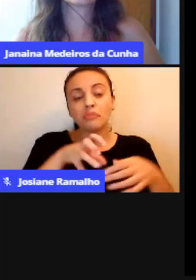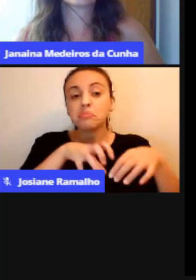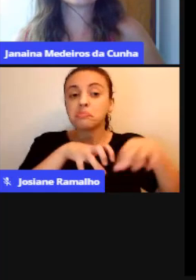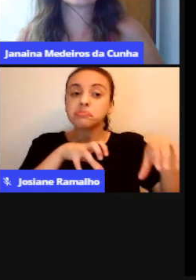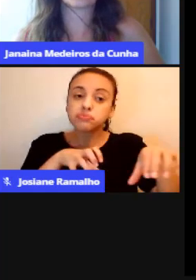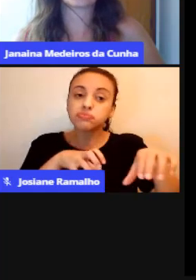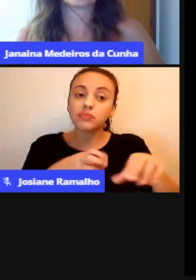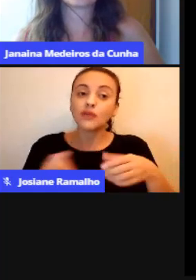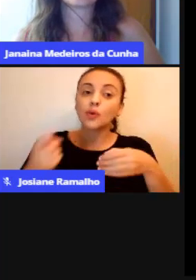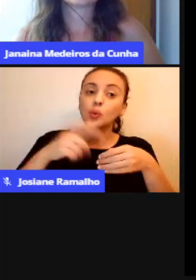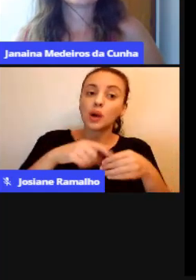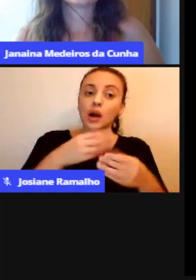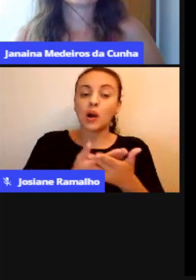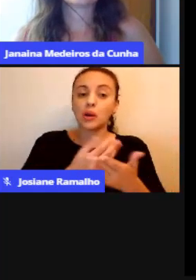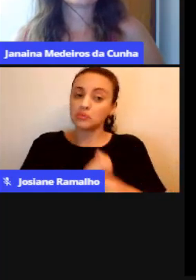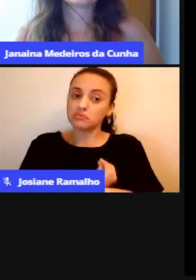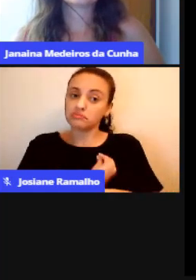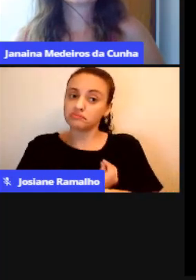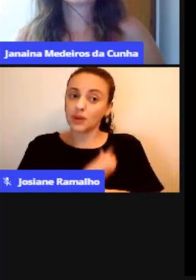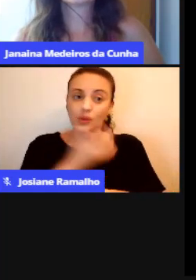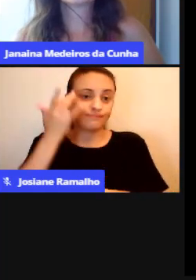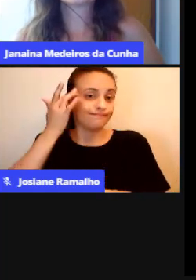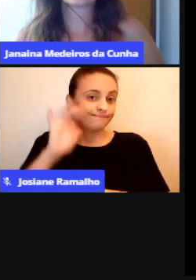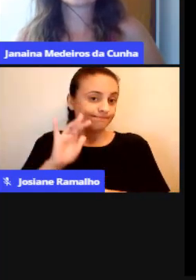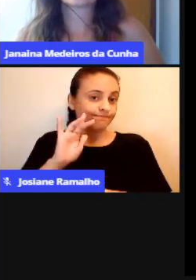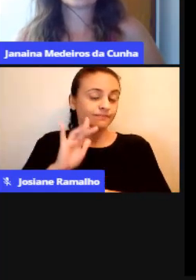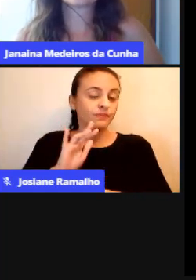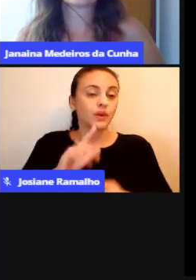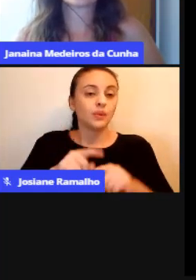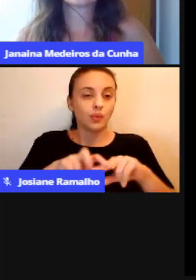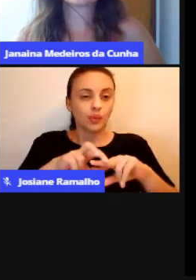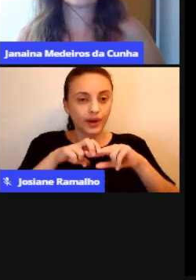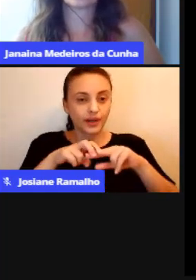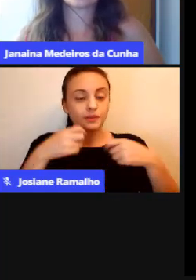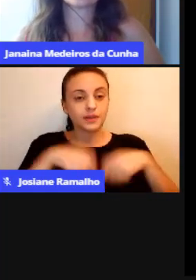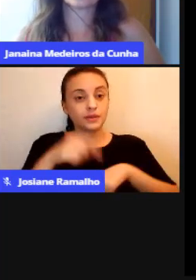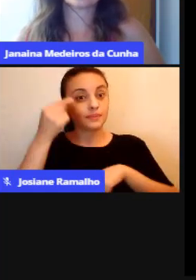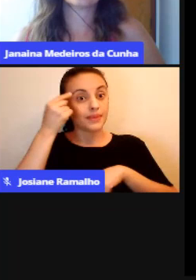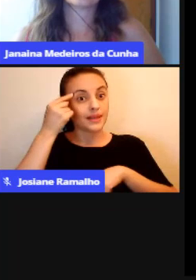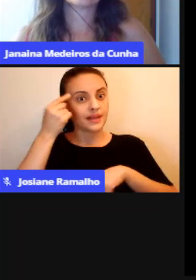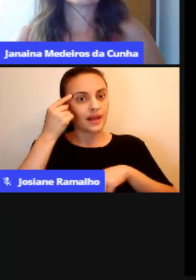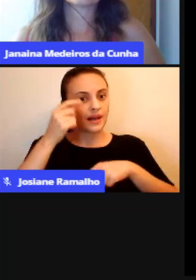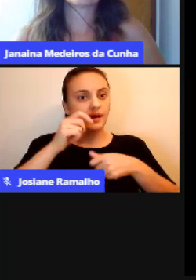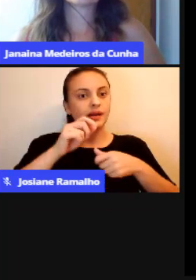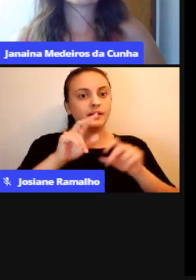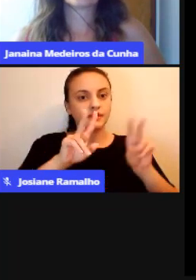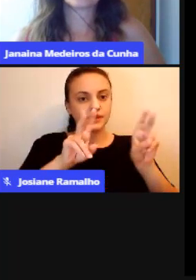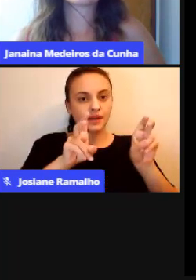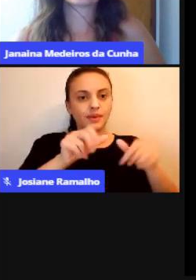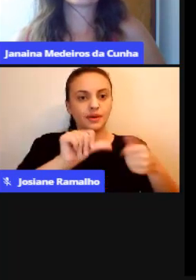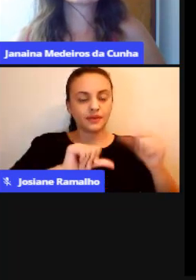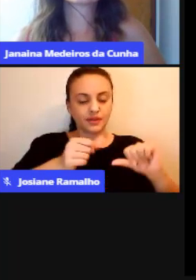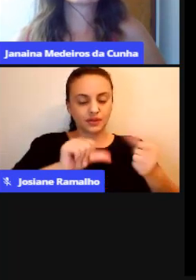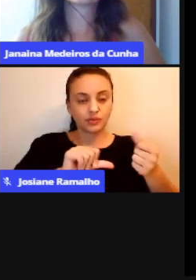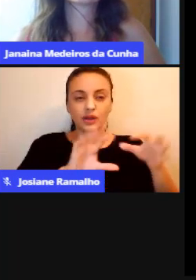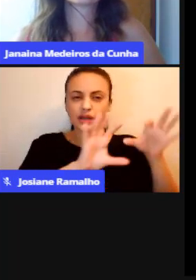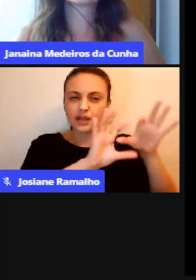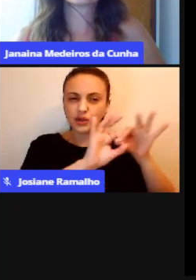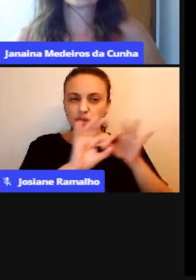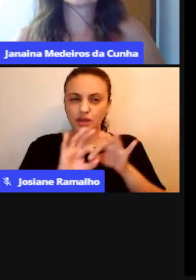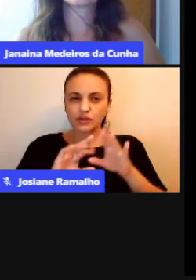pensando nessa avaliação. E mesmo dentro desse contexto tão diferente, né, sempre há